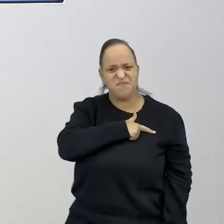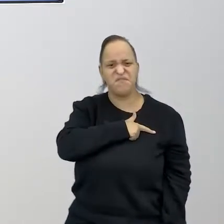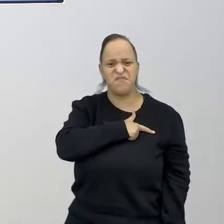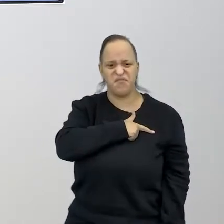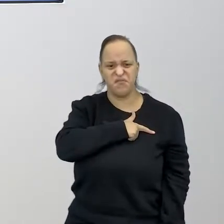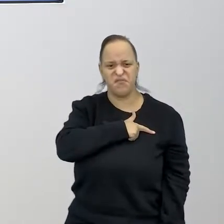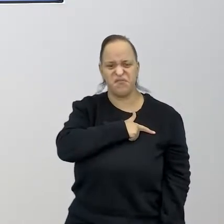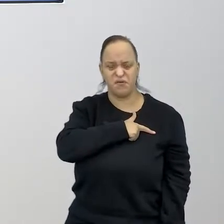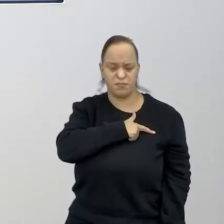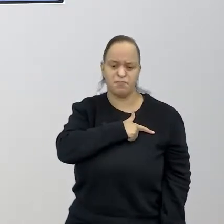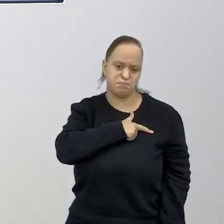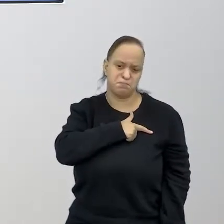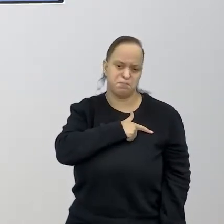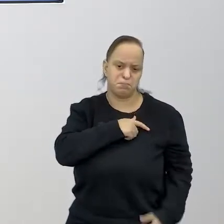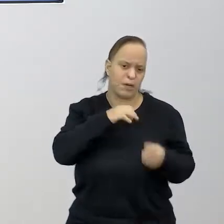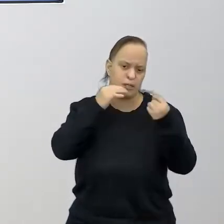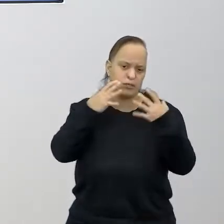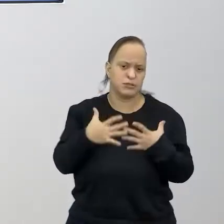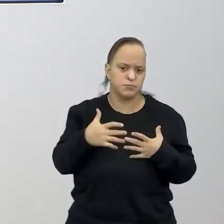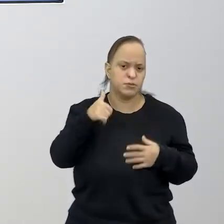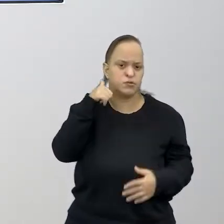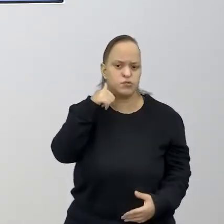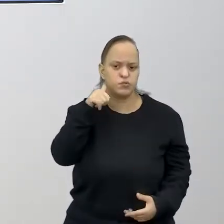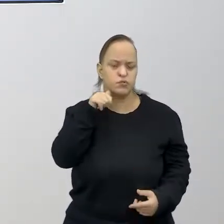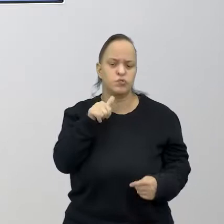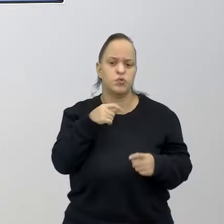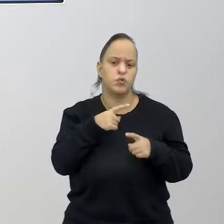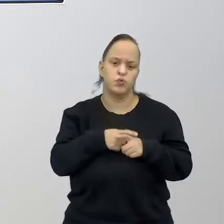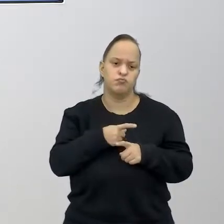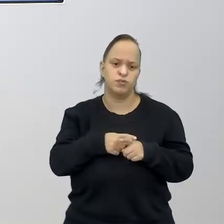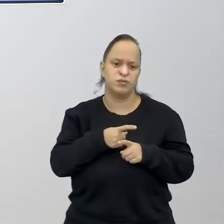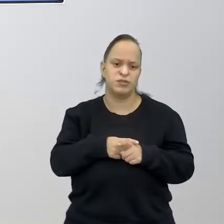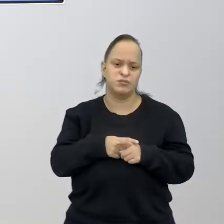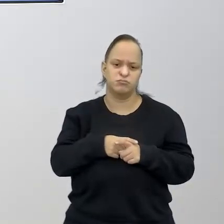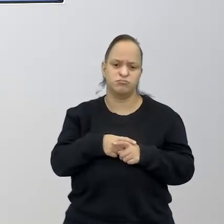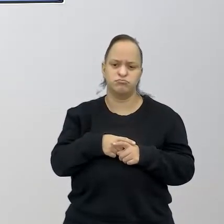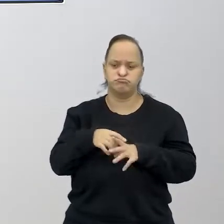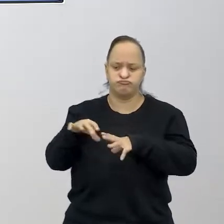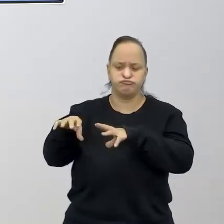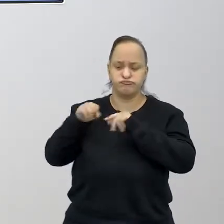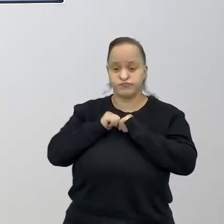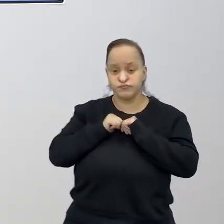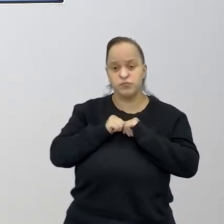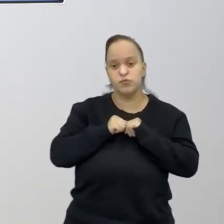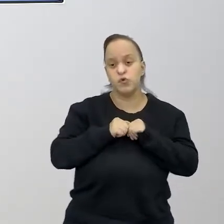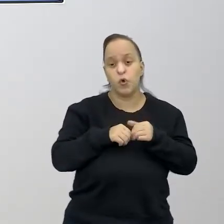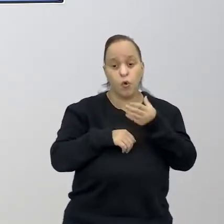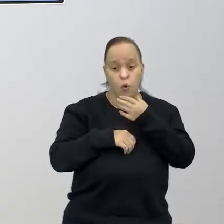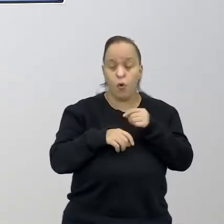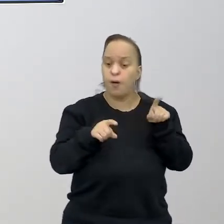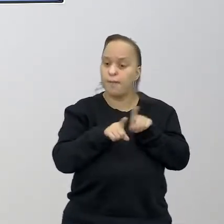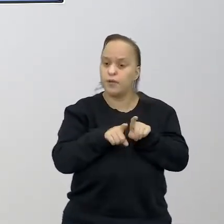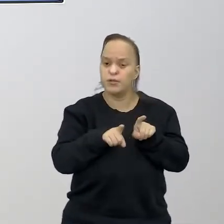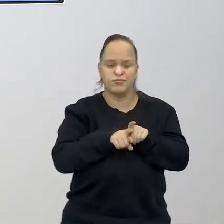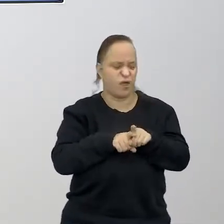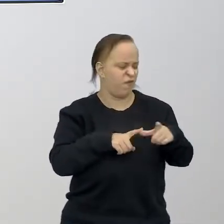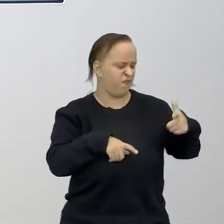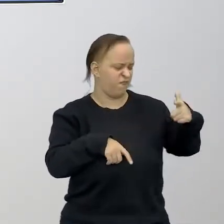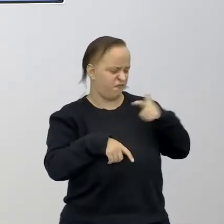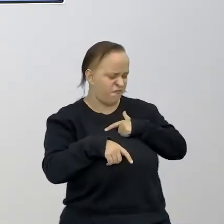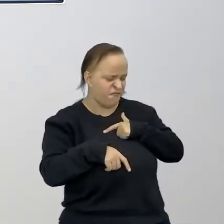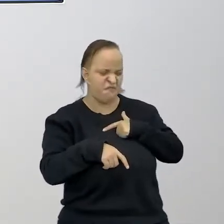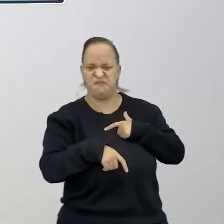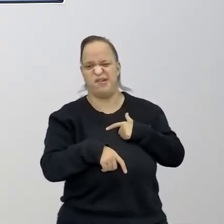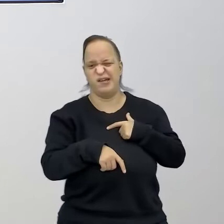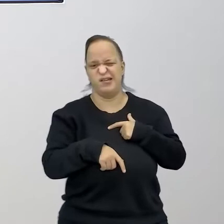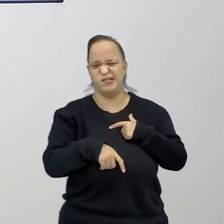falando no feminino porque, obviamente, a gente, né, acaba trazendo pra si. Mas no masculino também, eu tô feio, eu tô horroroso, ninguém vai querer ficar comigo,